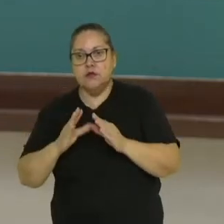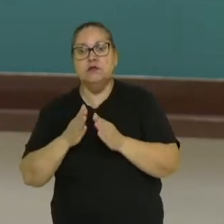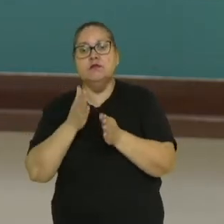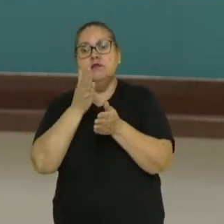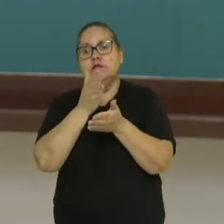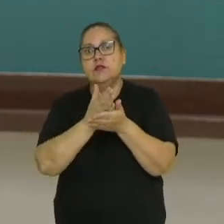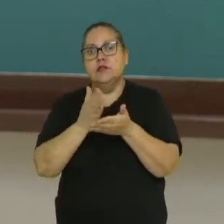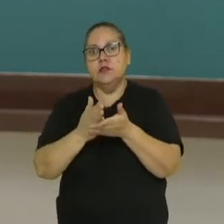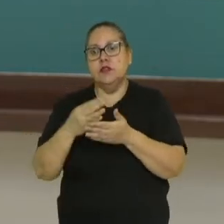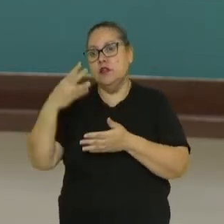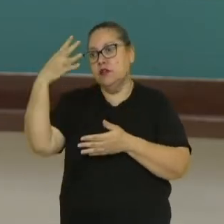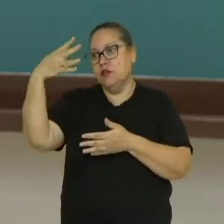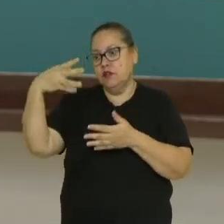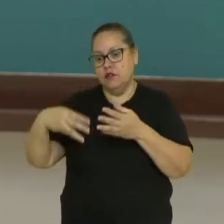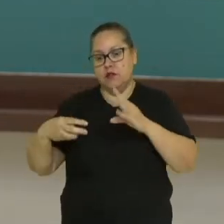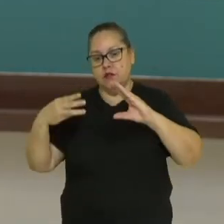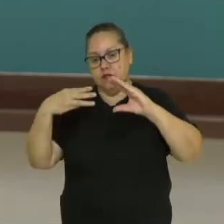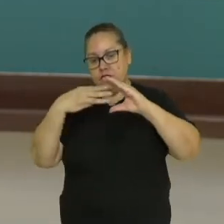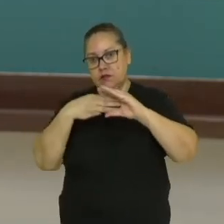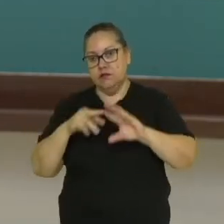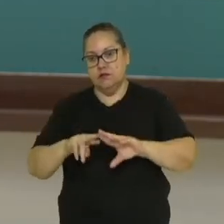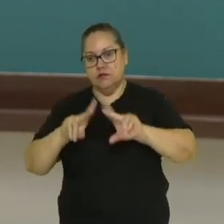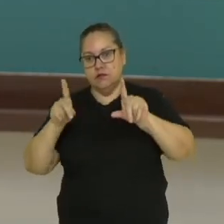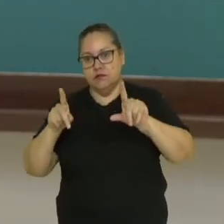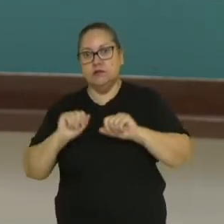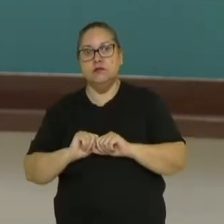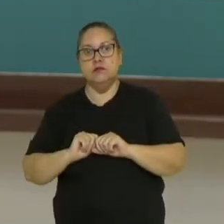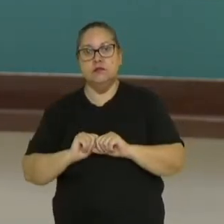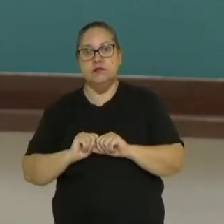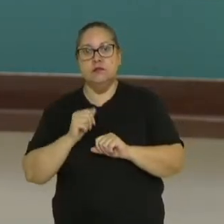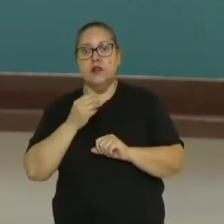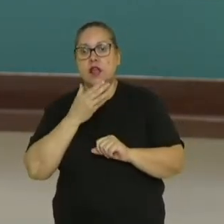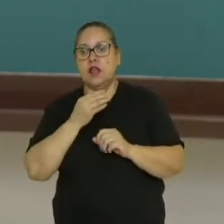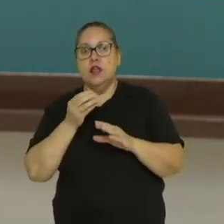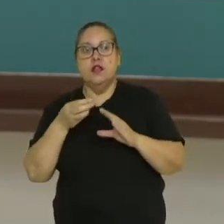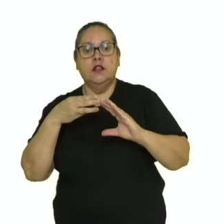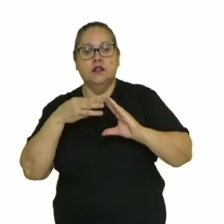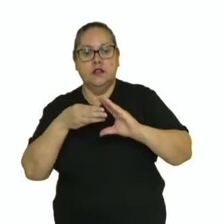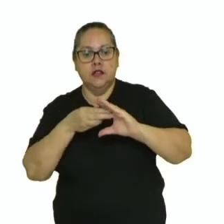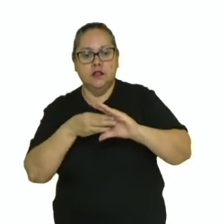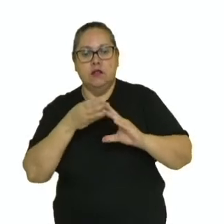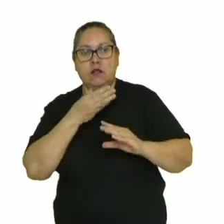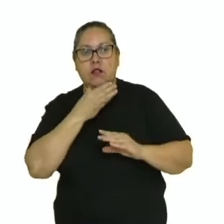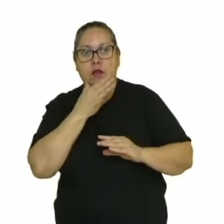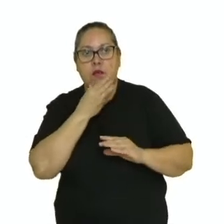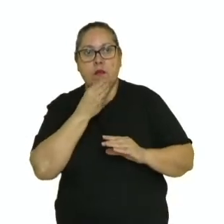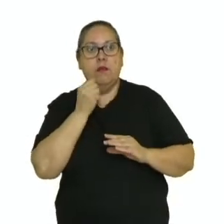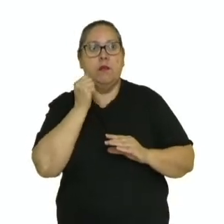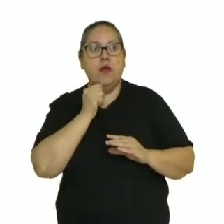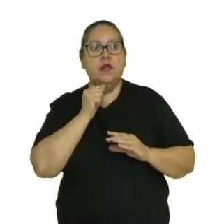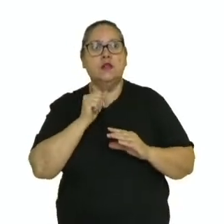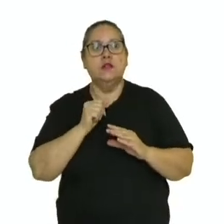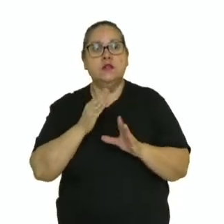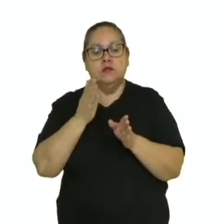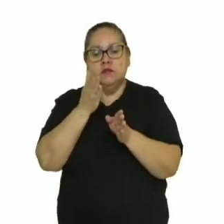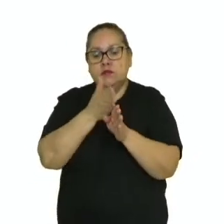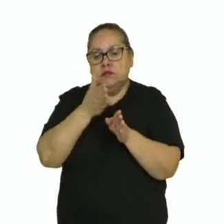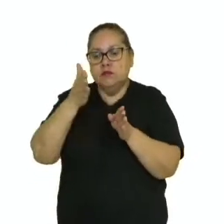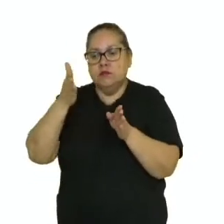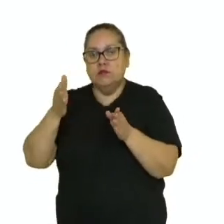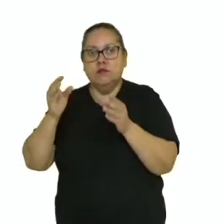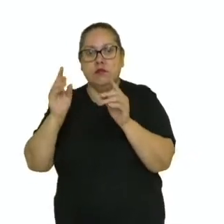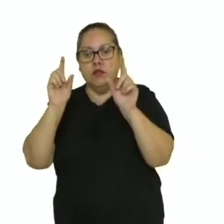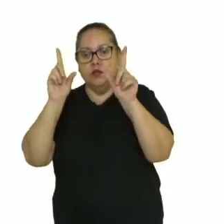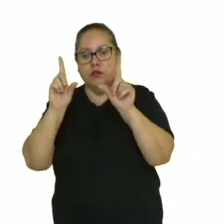Ela vai formar essas 4 células diferentes das células-mãe. Então, olha, vai ocorrer a formação de gametas, reduzindo o número de